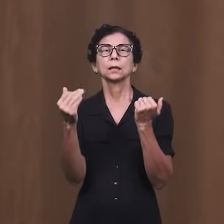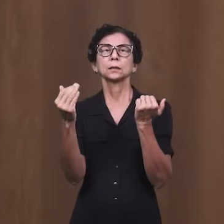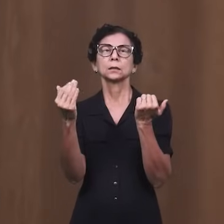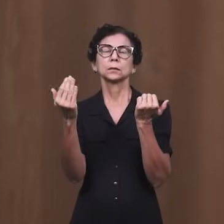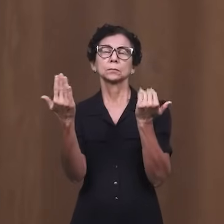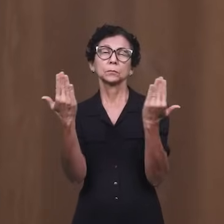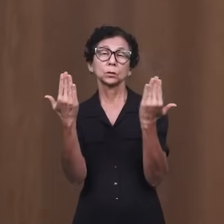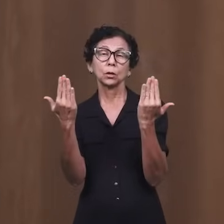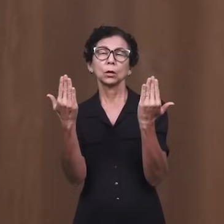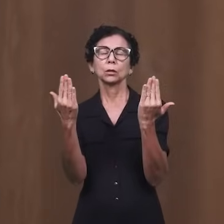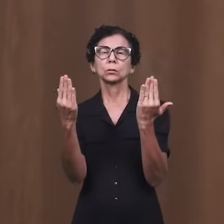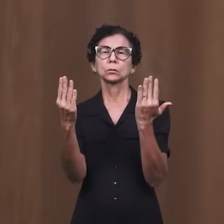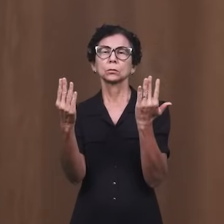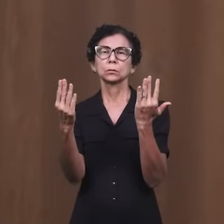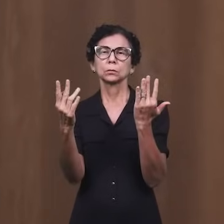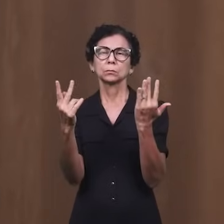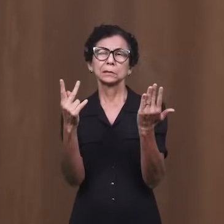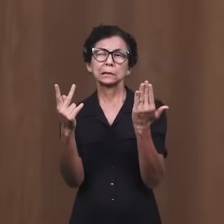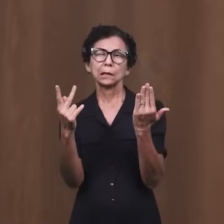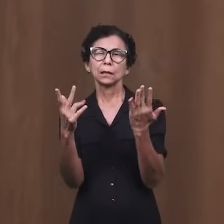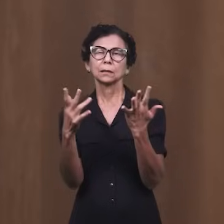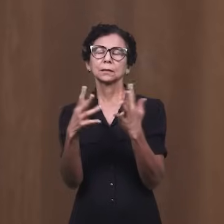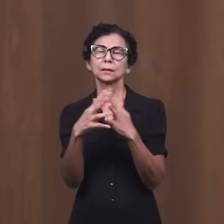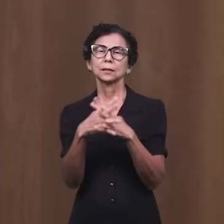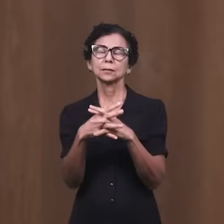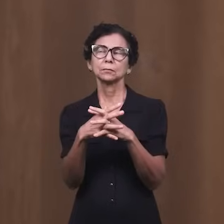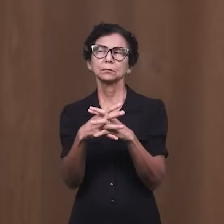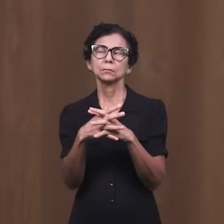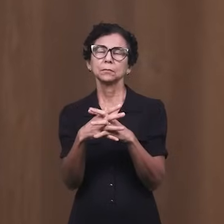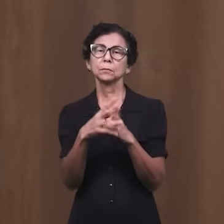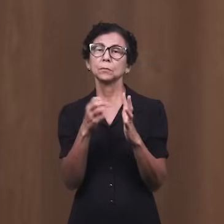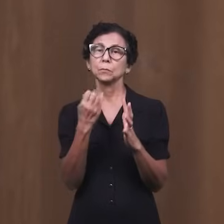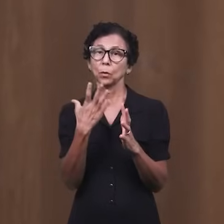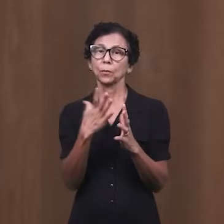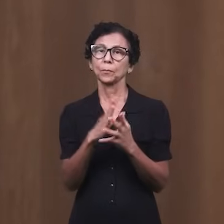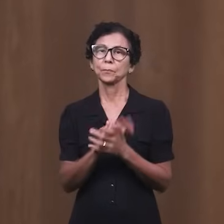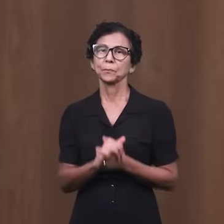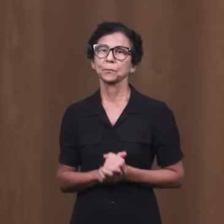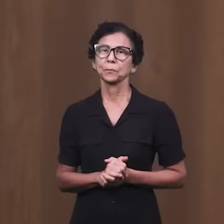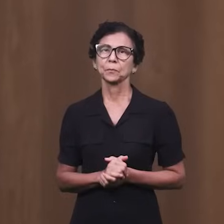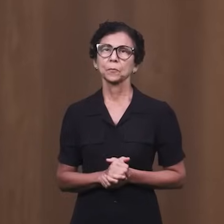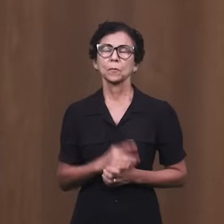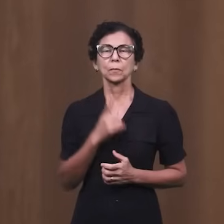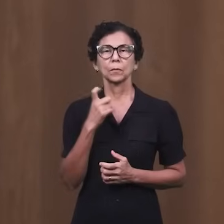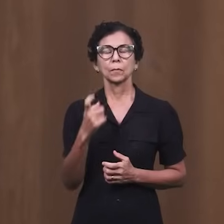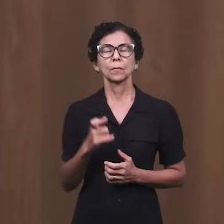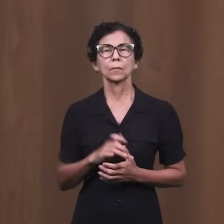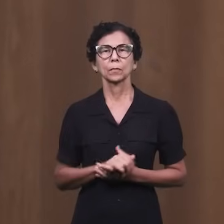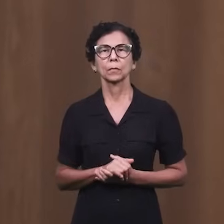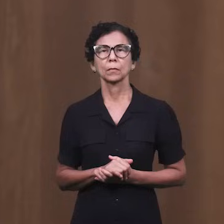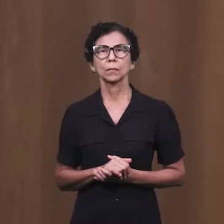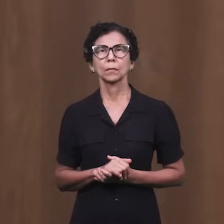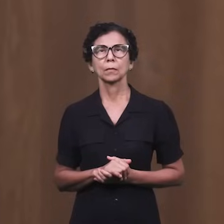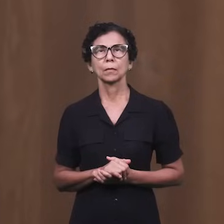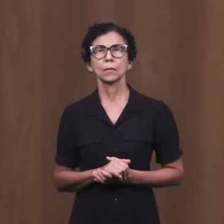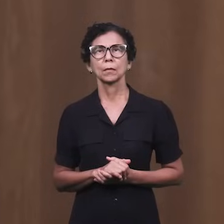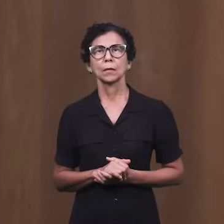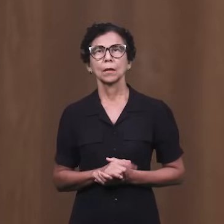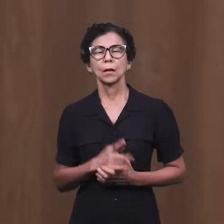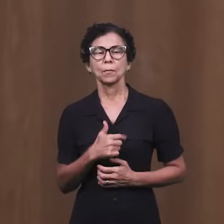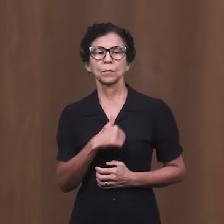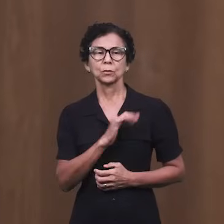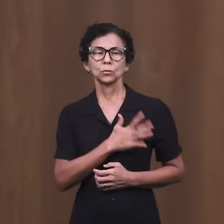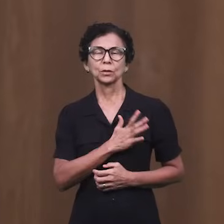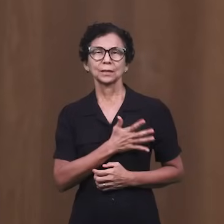um psiquiatra é é tudo muito bom tudo muito interessante mas conhecer o coração do homem